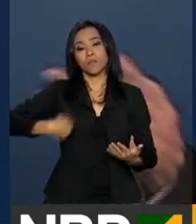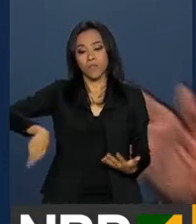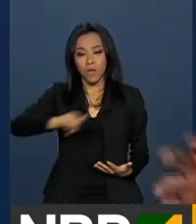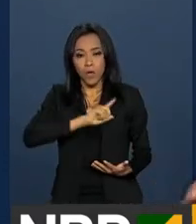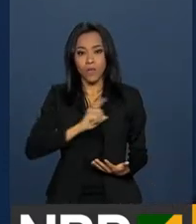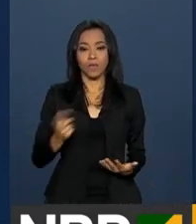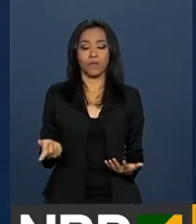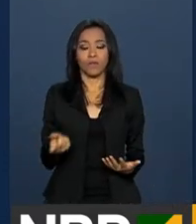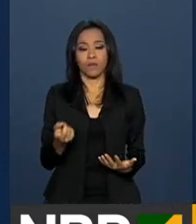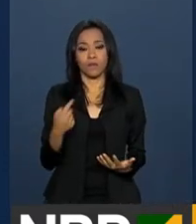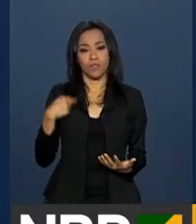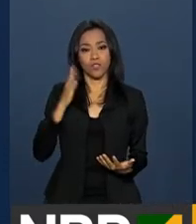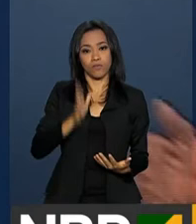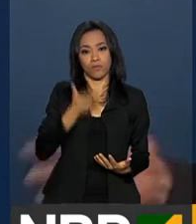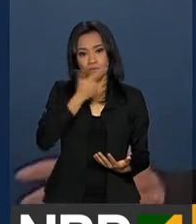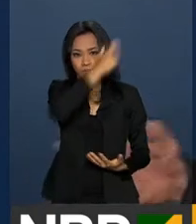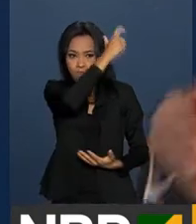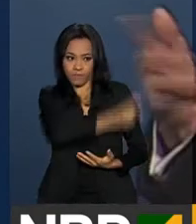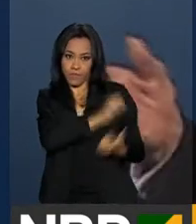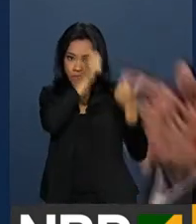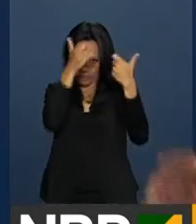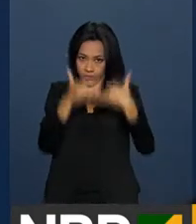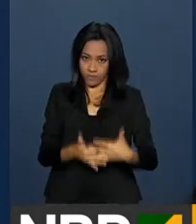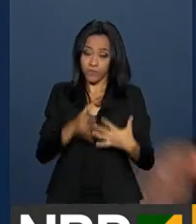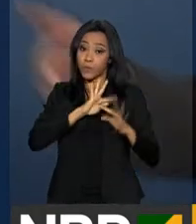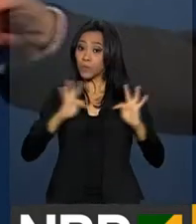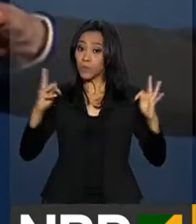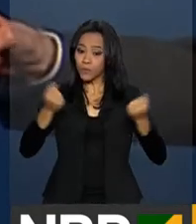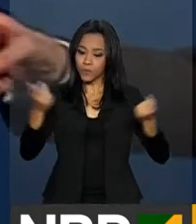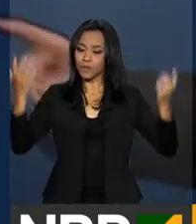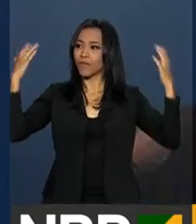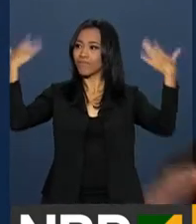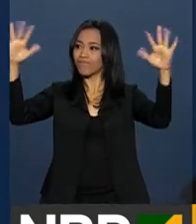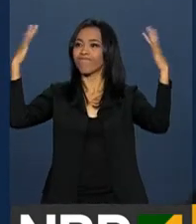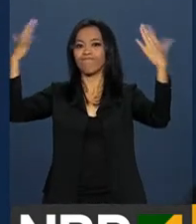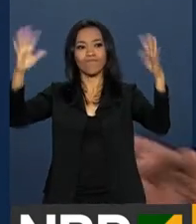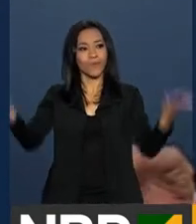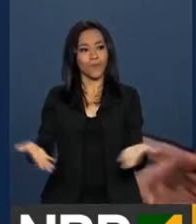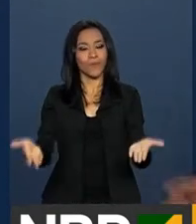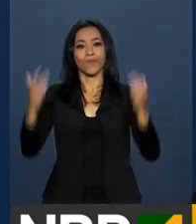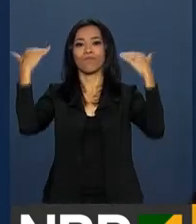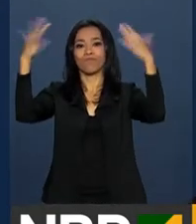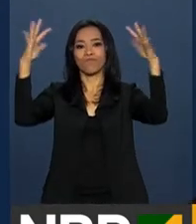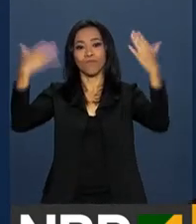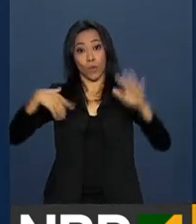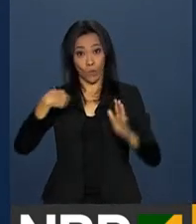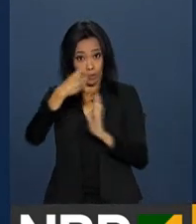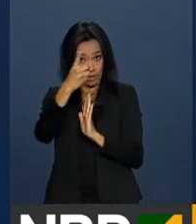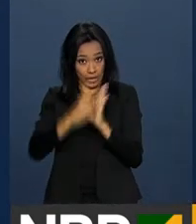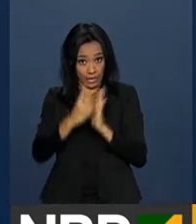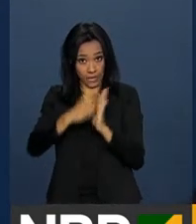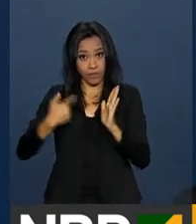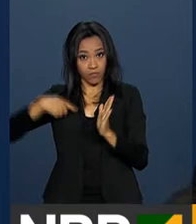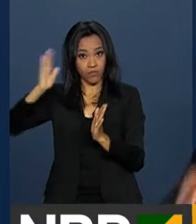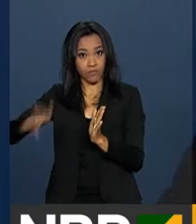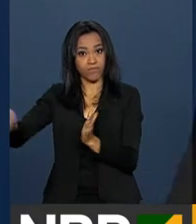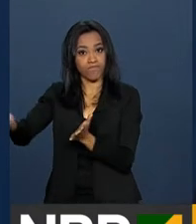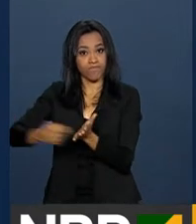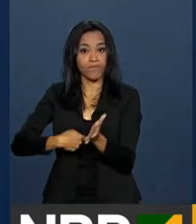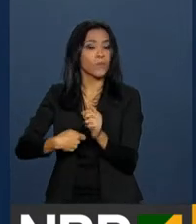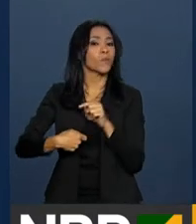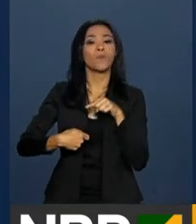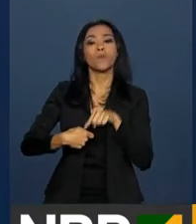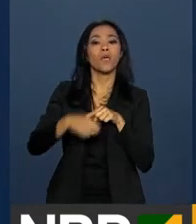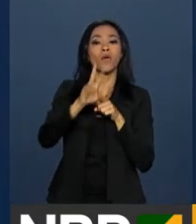nós, como disse o Paulo, né, tudo isso é comemorável hoje, de fora parte desse decreto que eu assinei, referente às